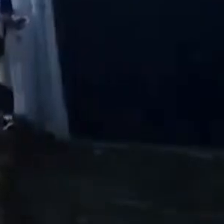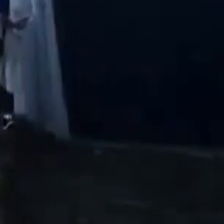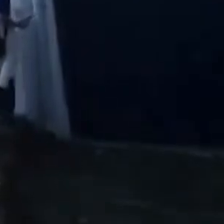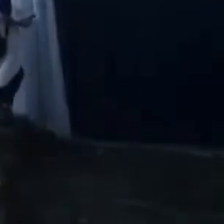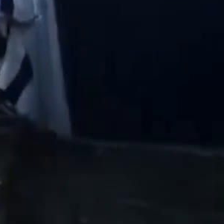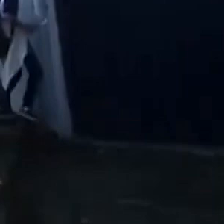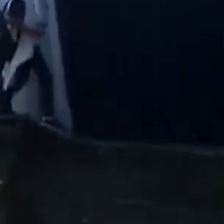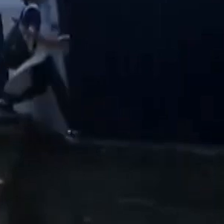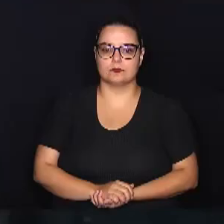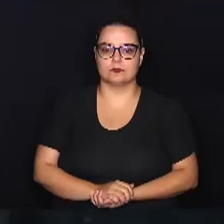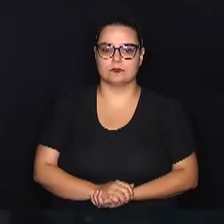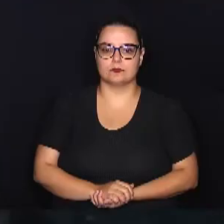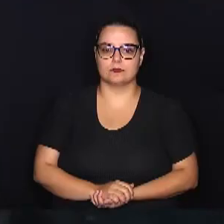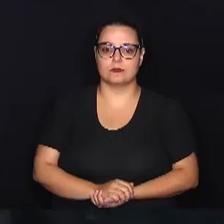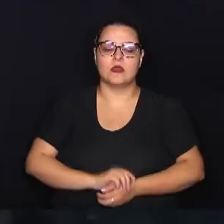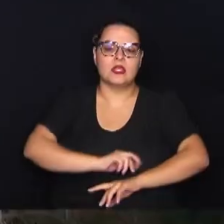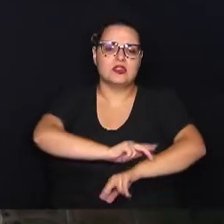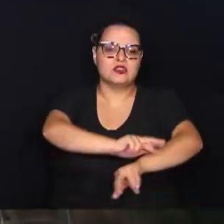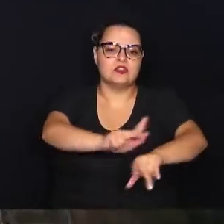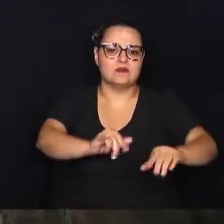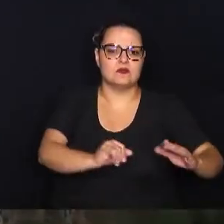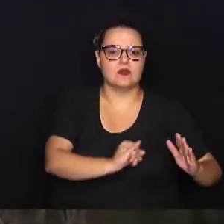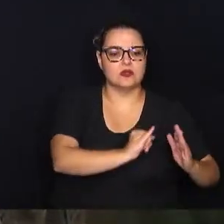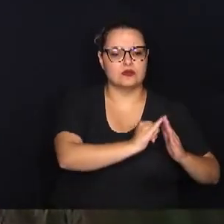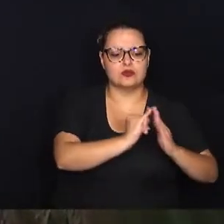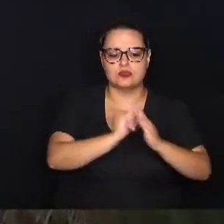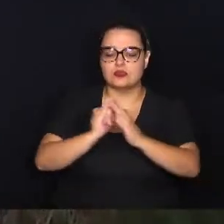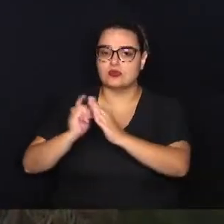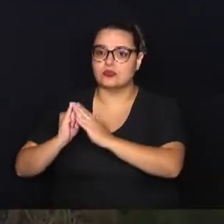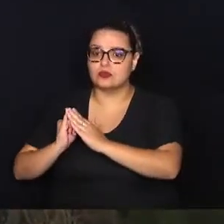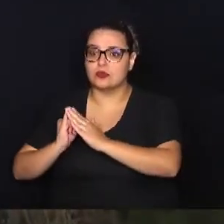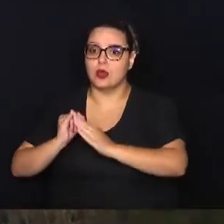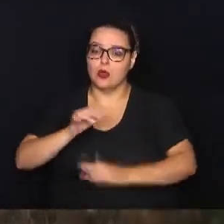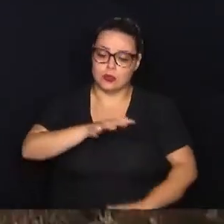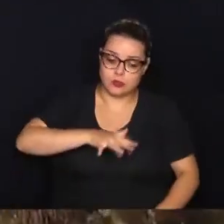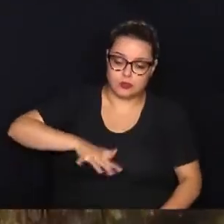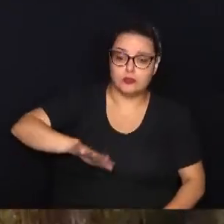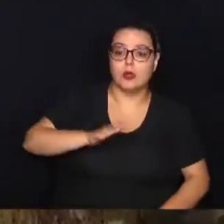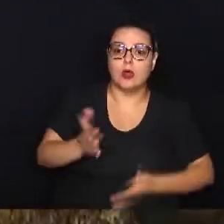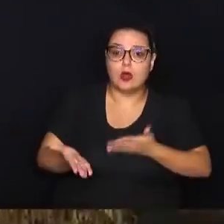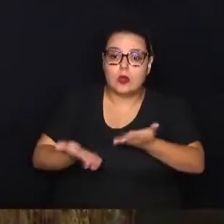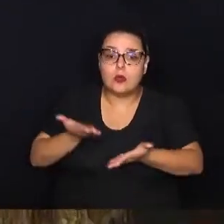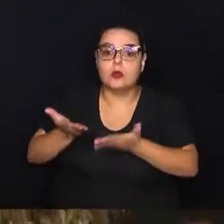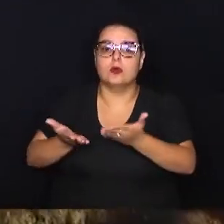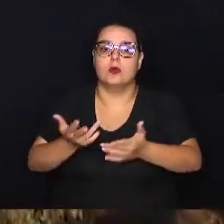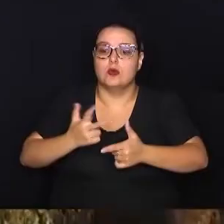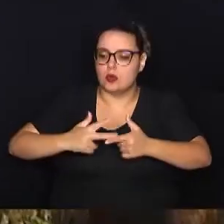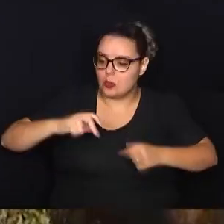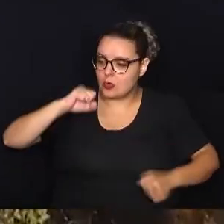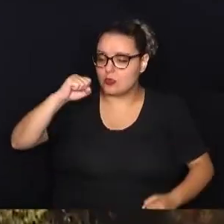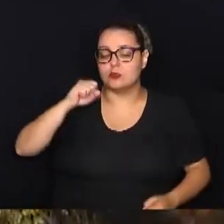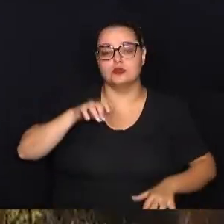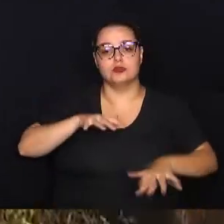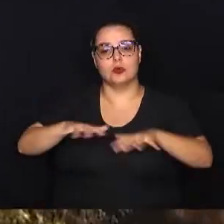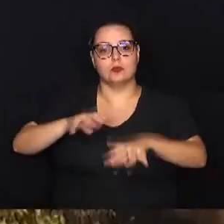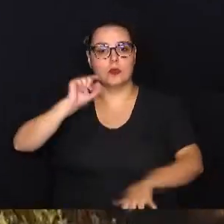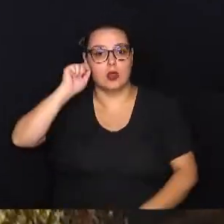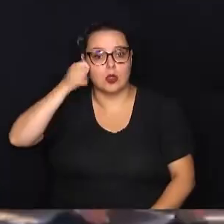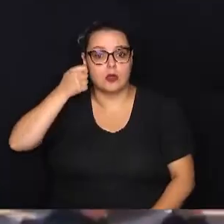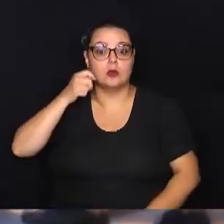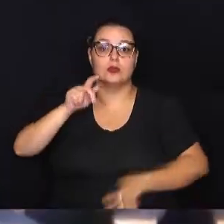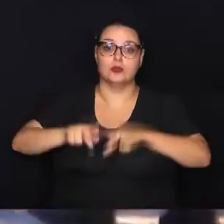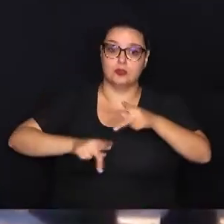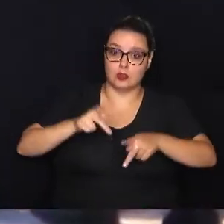No meio de vários edifícios, um território preservado, conquista do movimento negro e do movimento